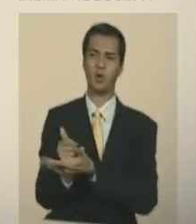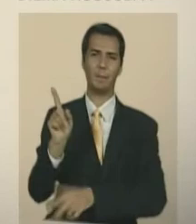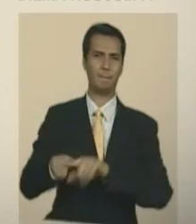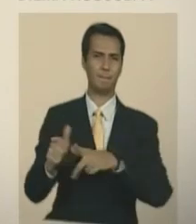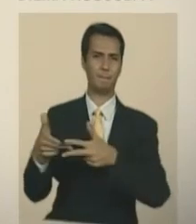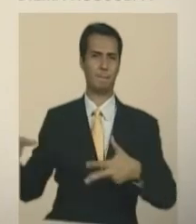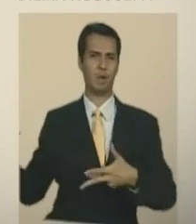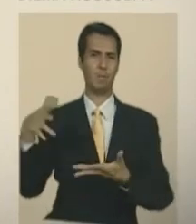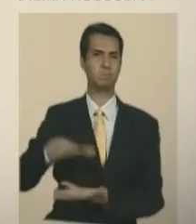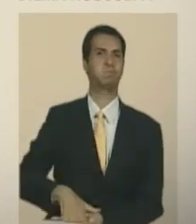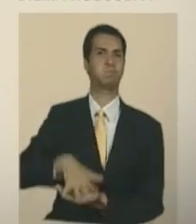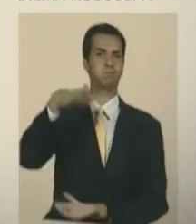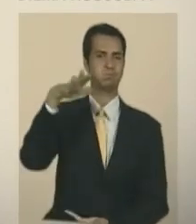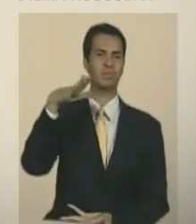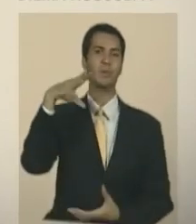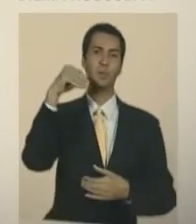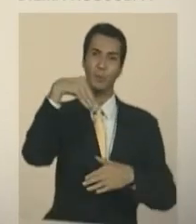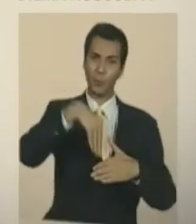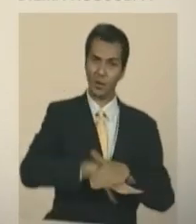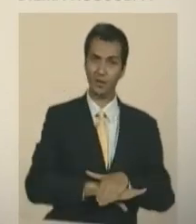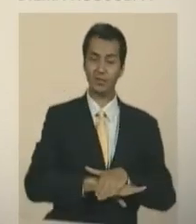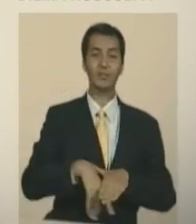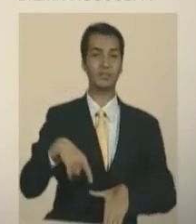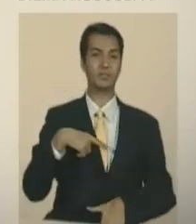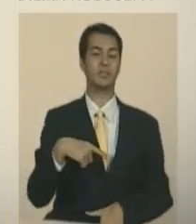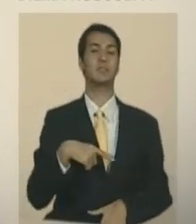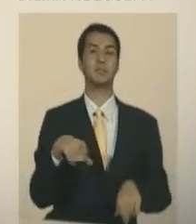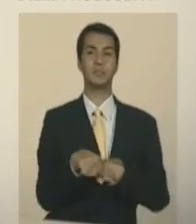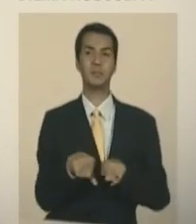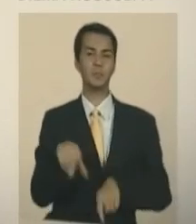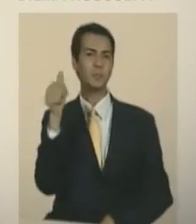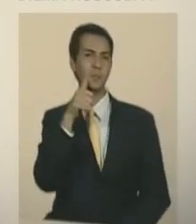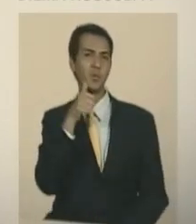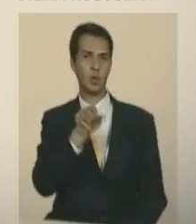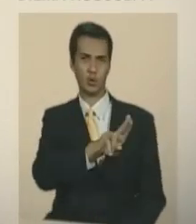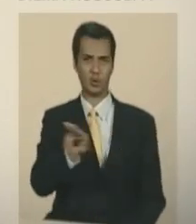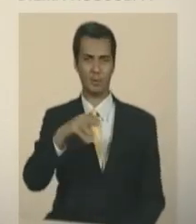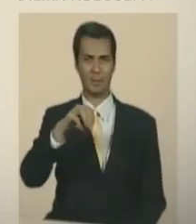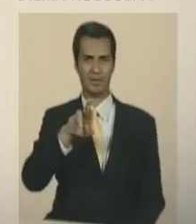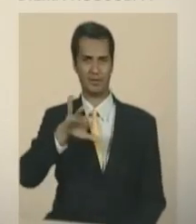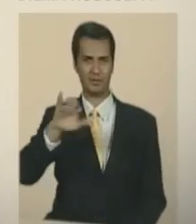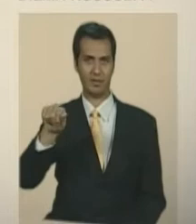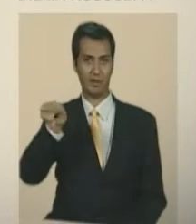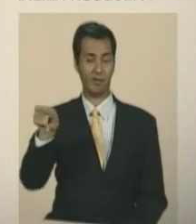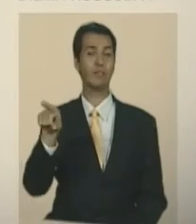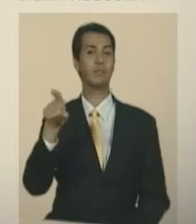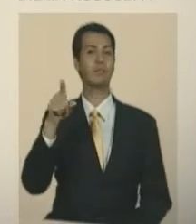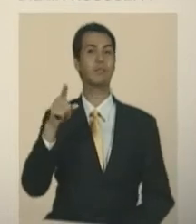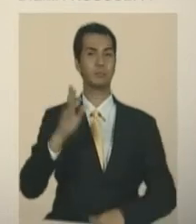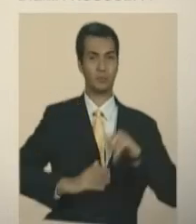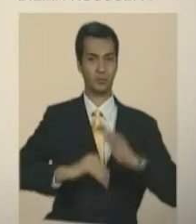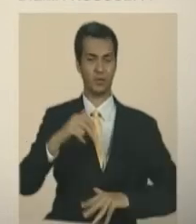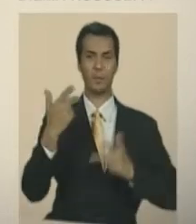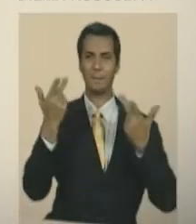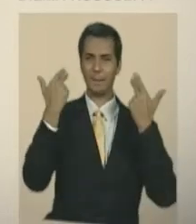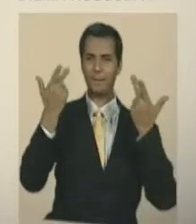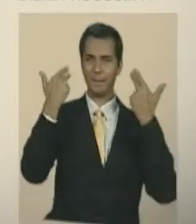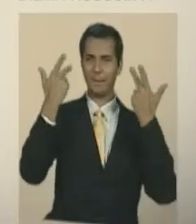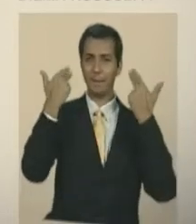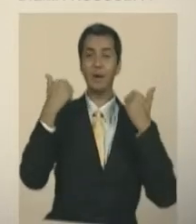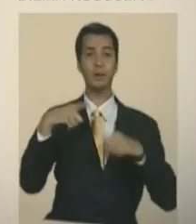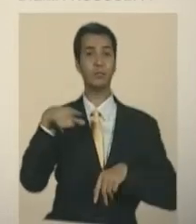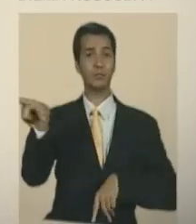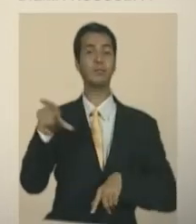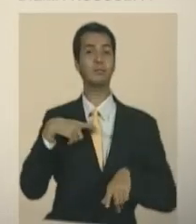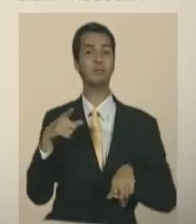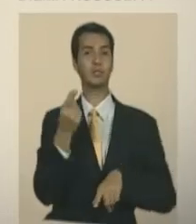de produtos um 400reais a cabeleireira Maria lucilda também do Ceará comprou uma cadeira e